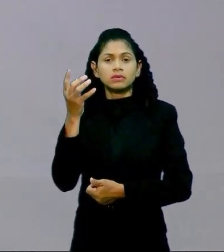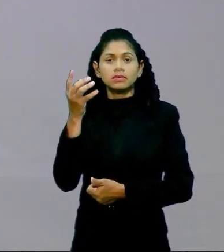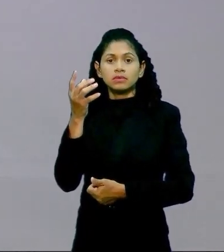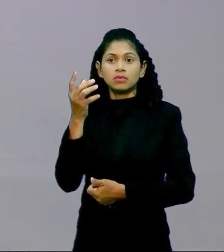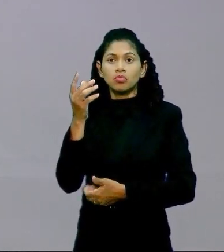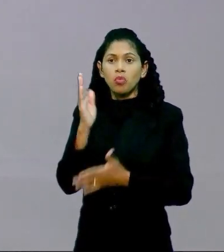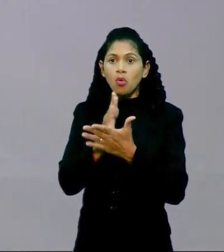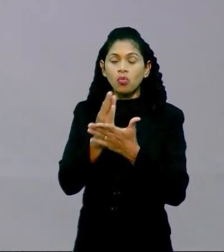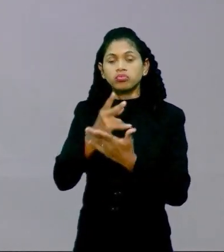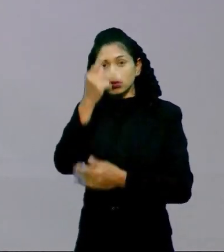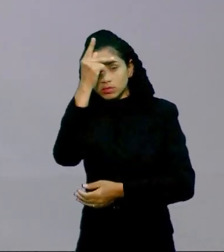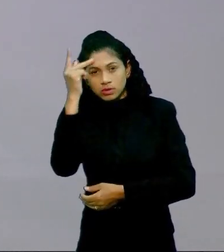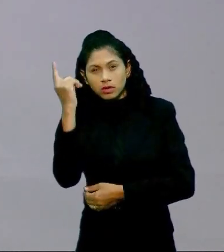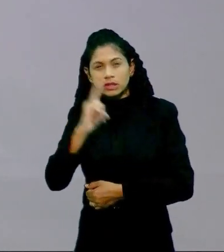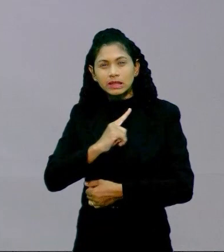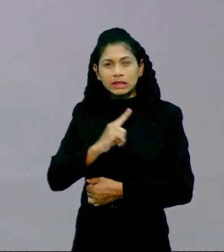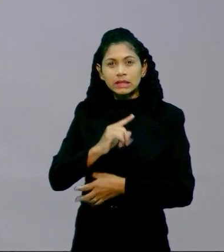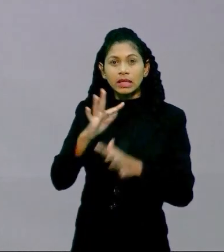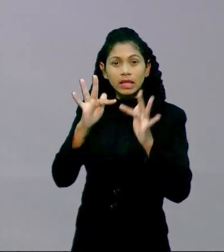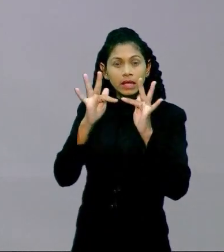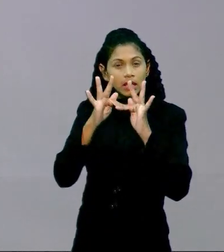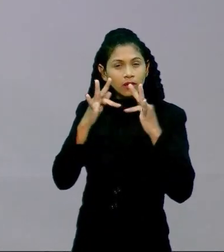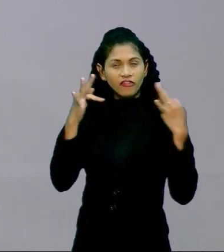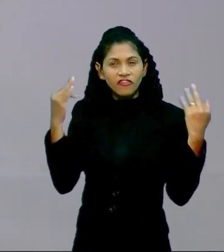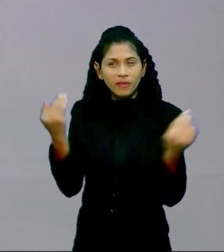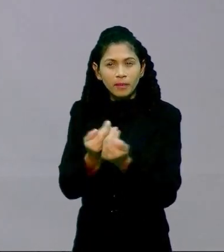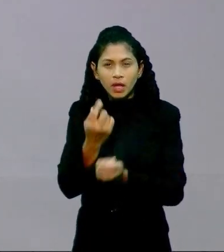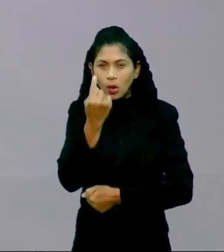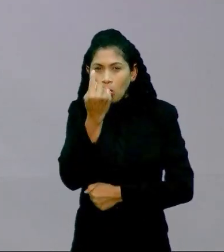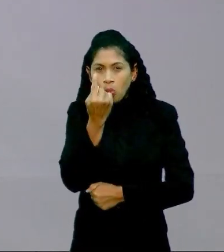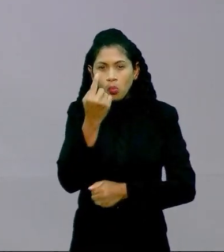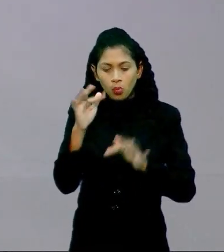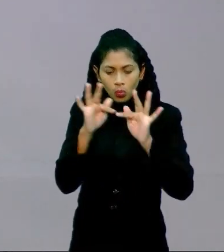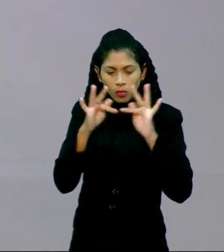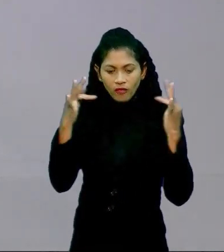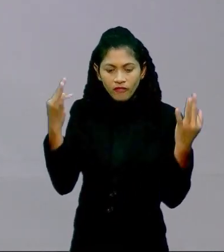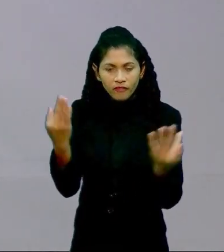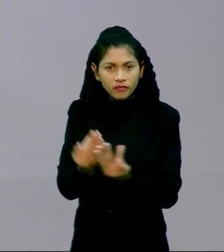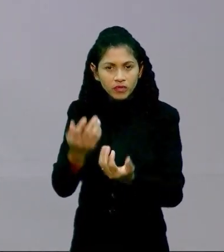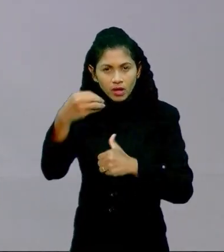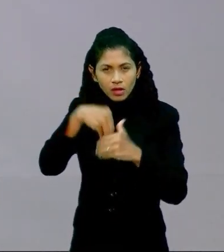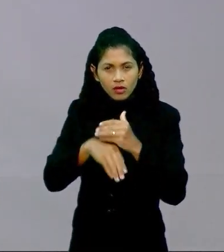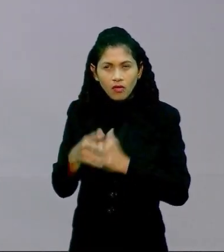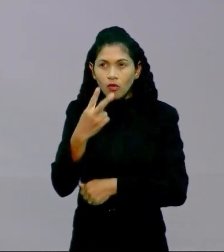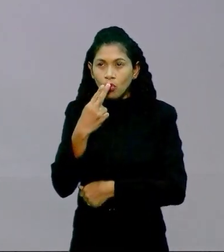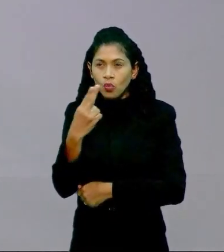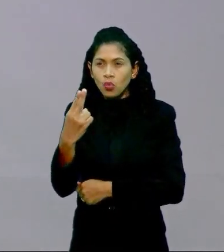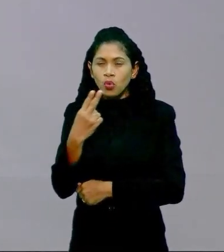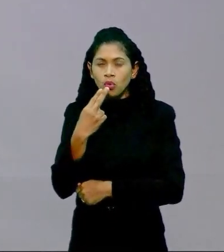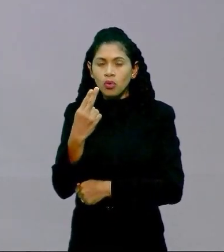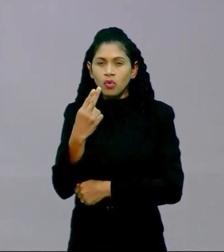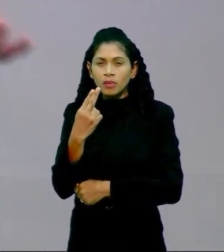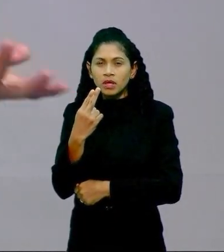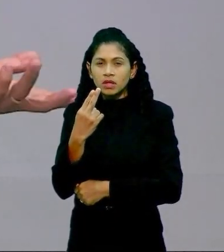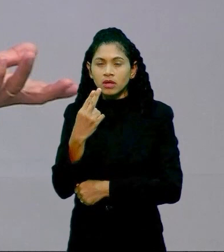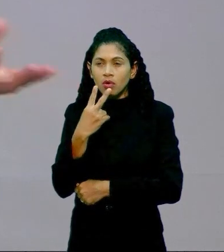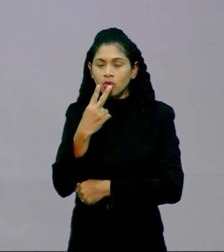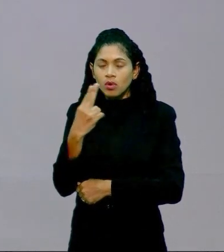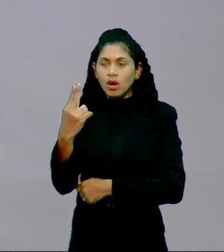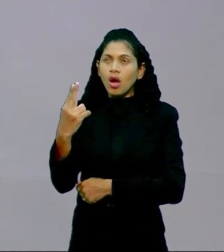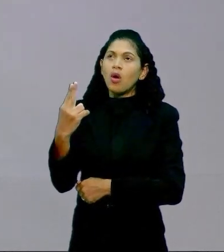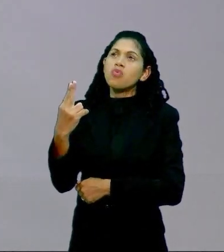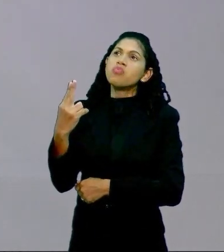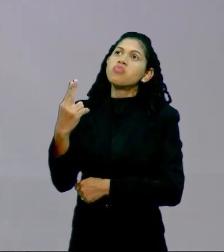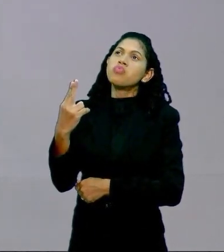esperando aquele ar contaminado que sai ali do cigarro, você acaba inalando, né, os tóxicos que também